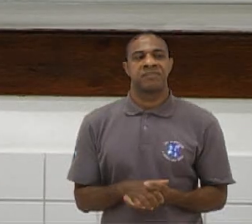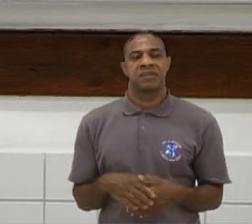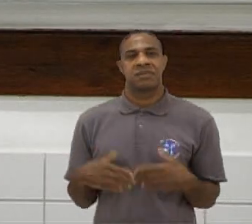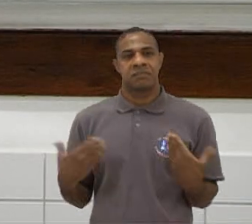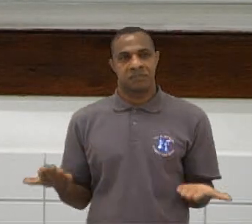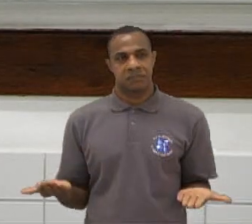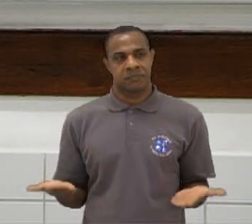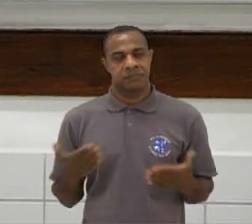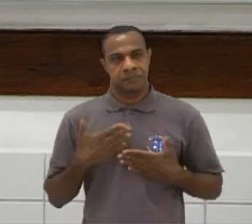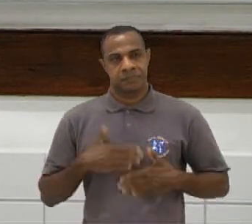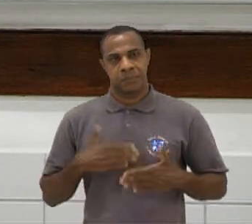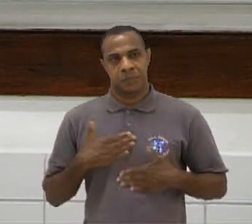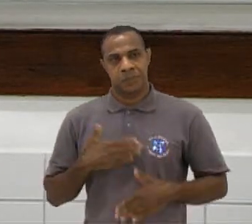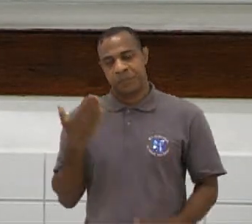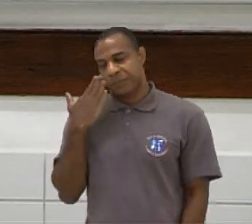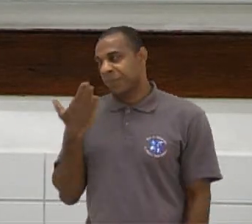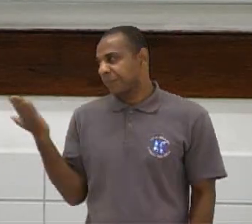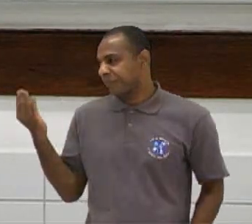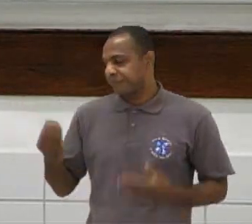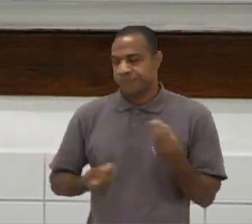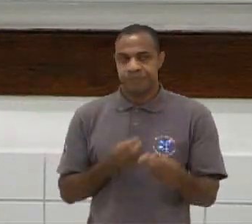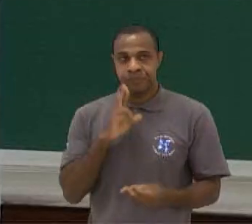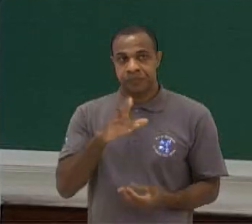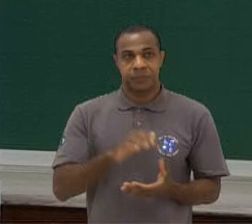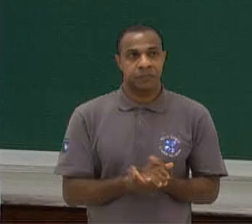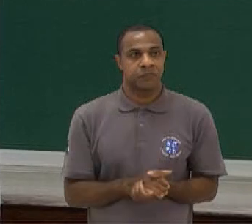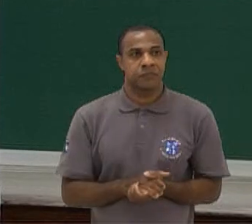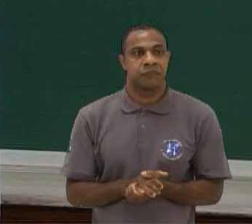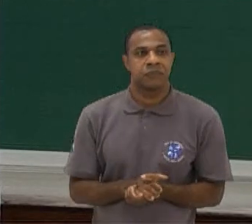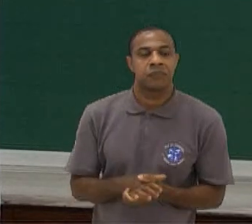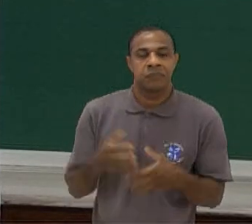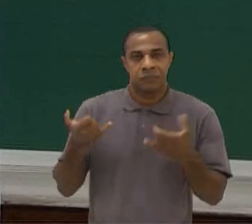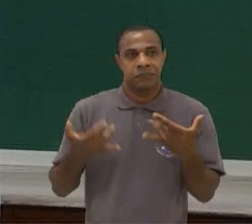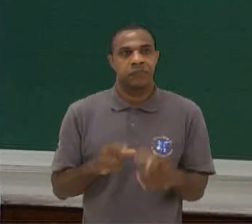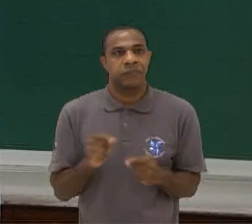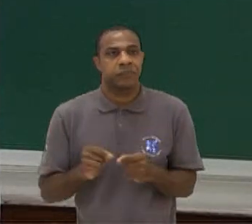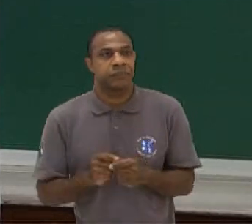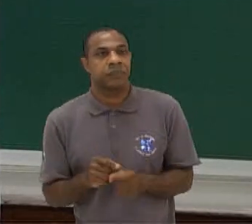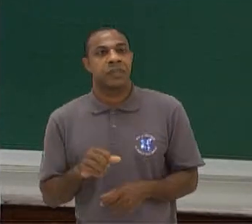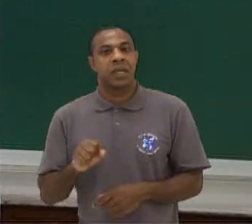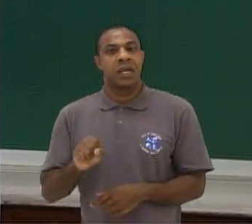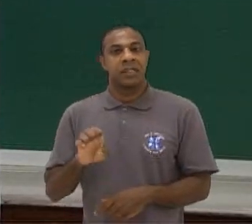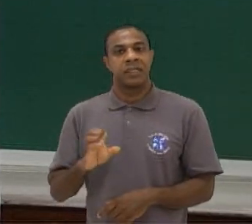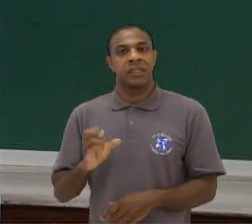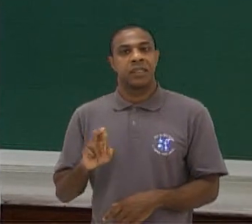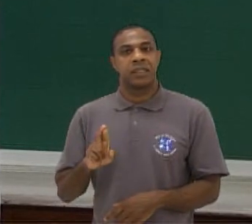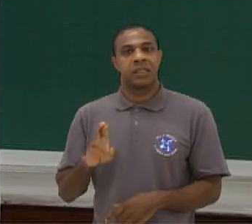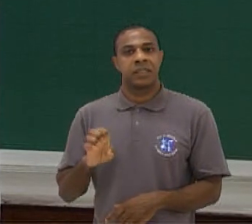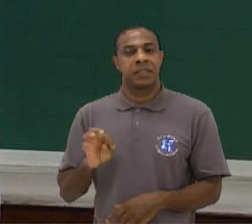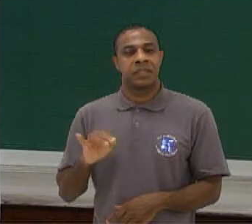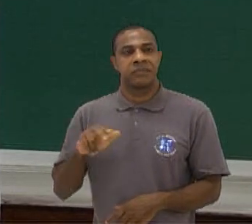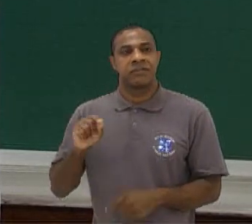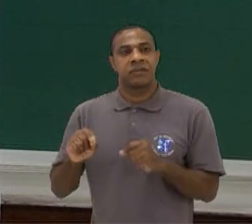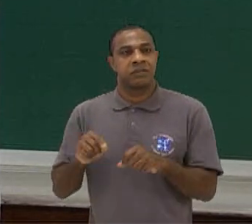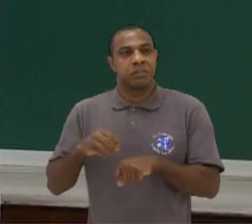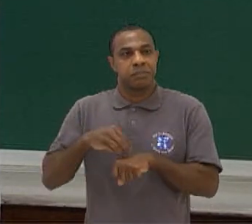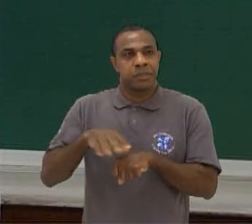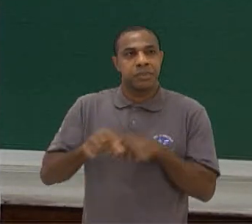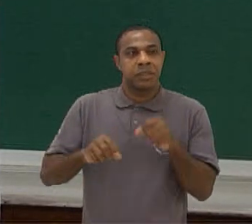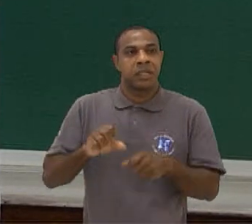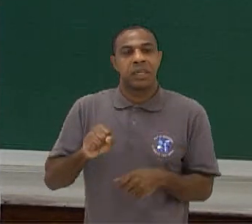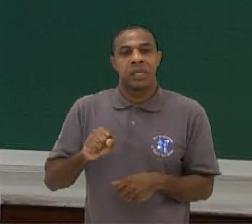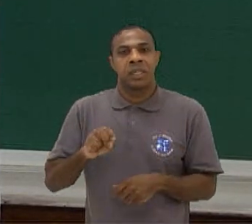Então, pessoal, tranquilo? Vamos à resposta do nosso quiz? Ele está falando aqui que a secretina ela vai estimular a produção de